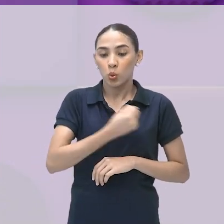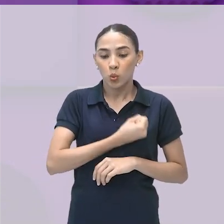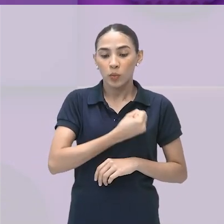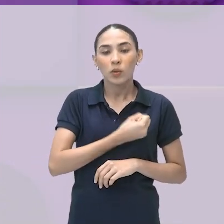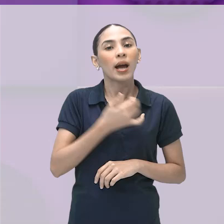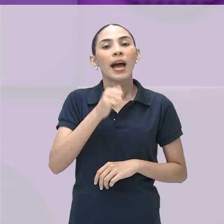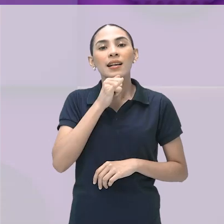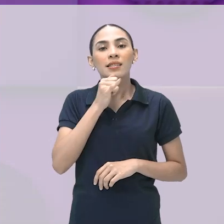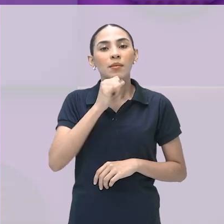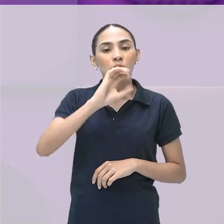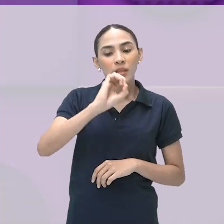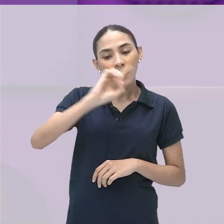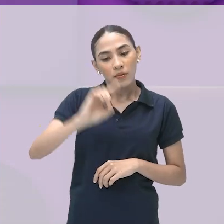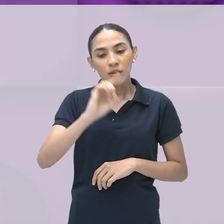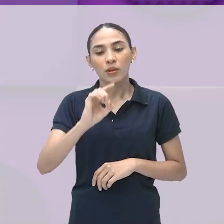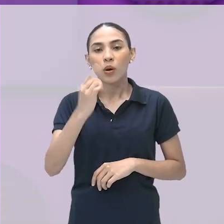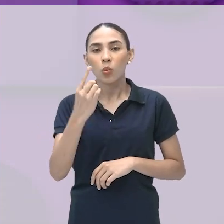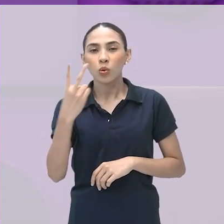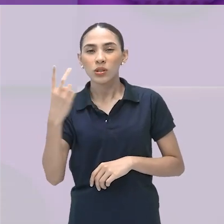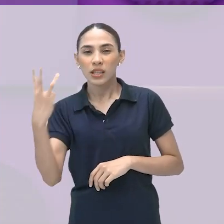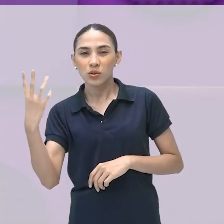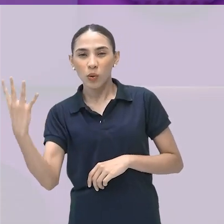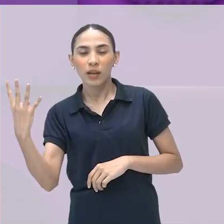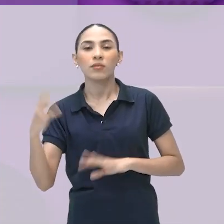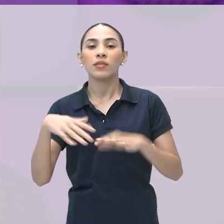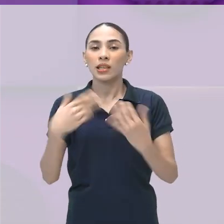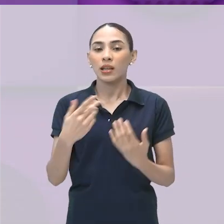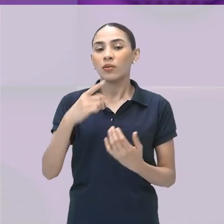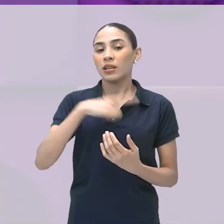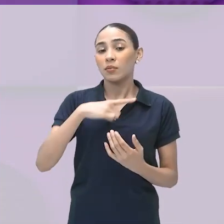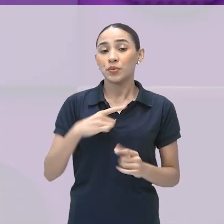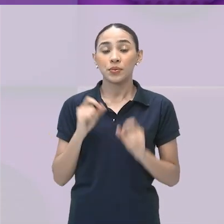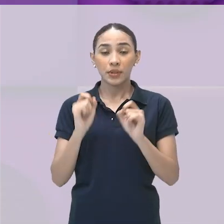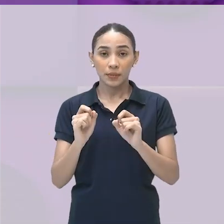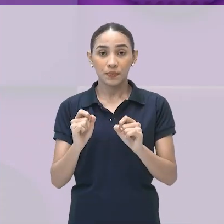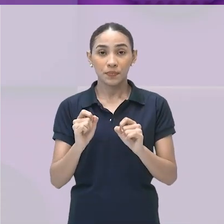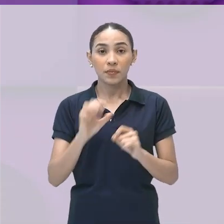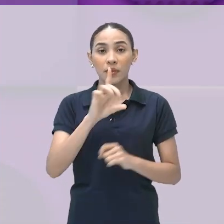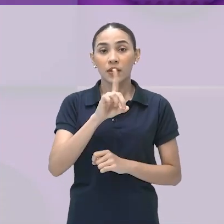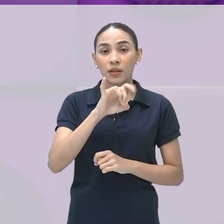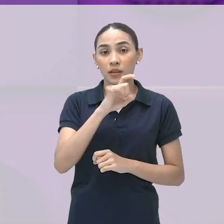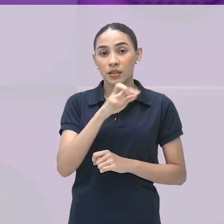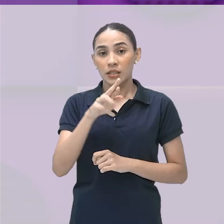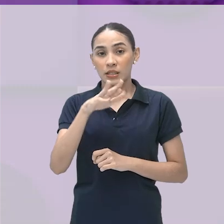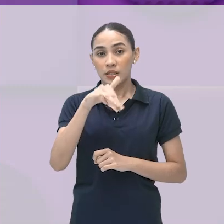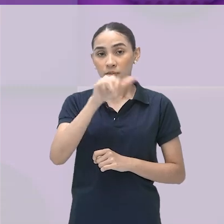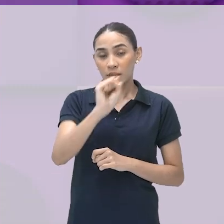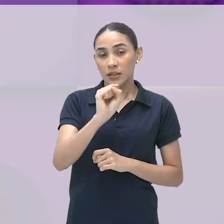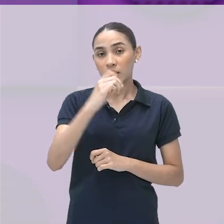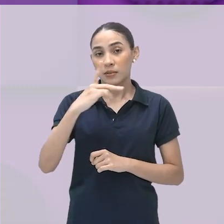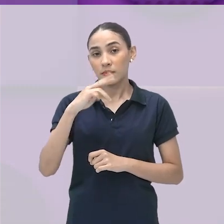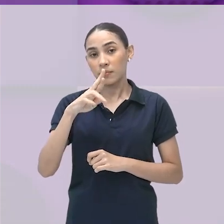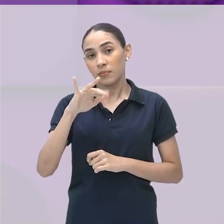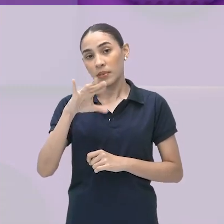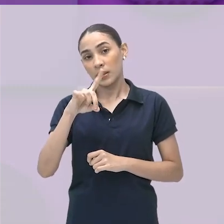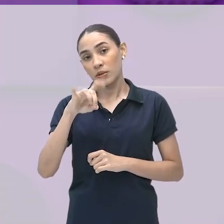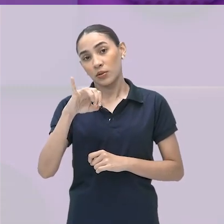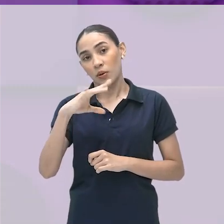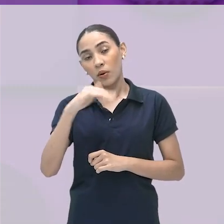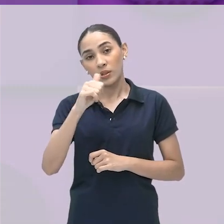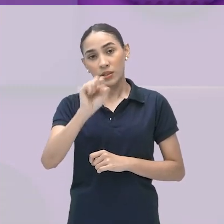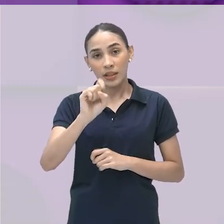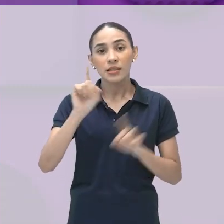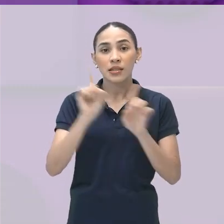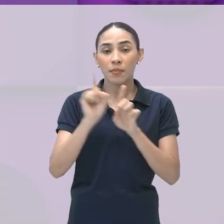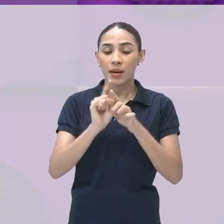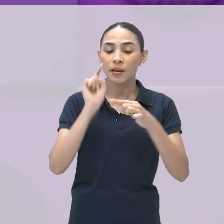repetem depois da vírgula. Então, nesse caso aí, nós temos as dízimas periódicas, os números, as frações e